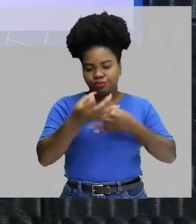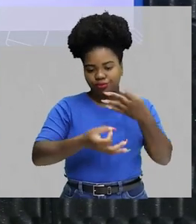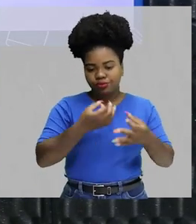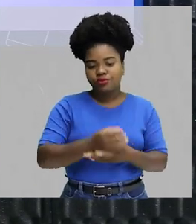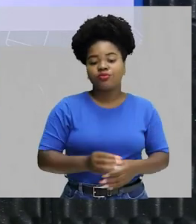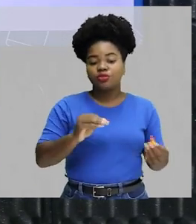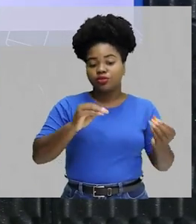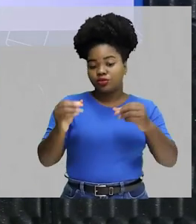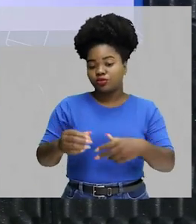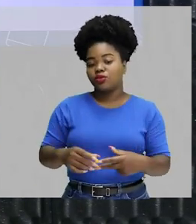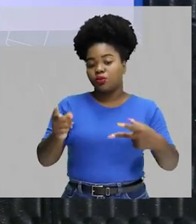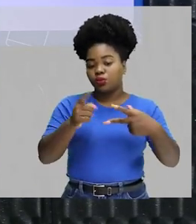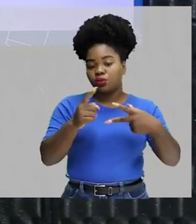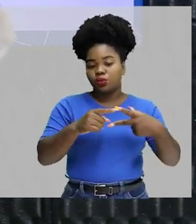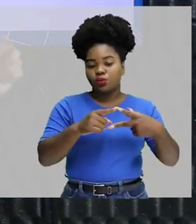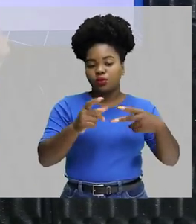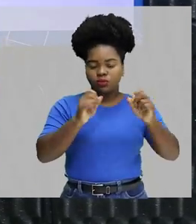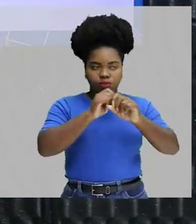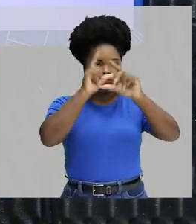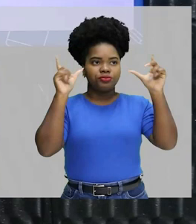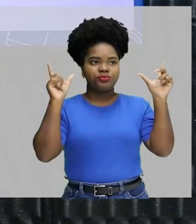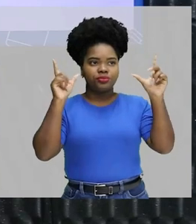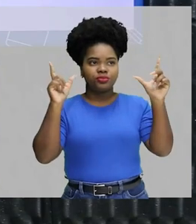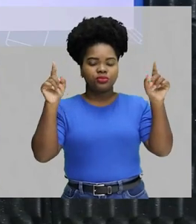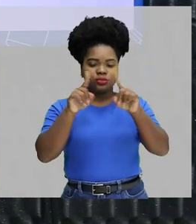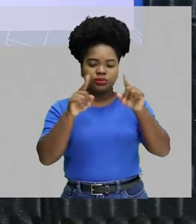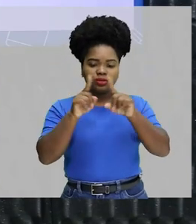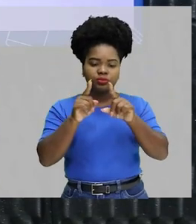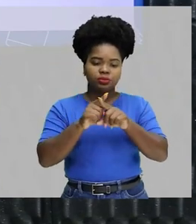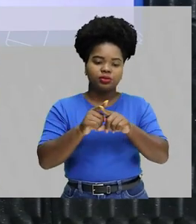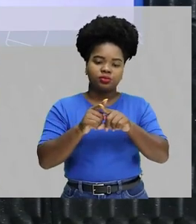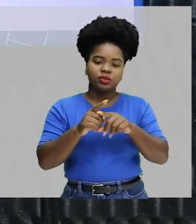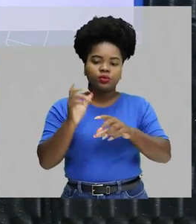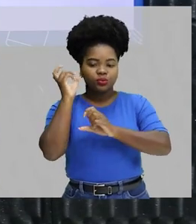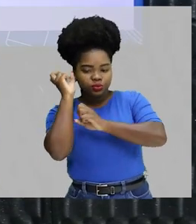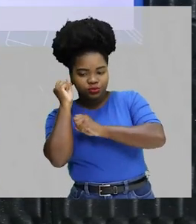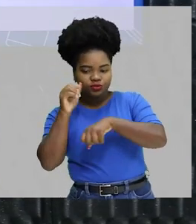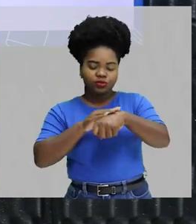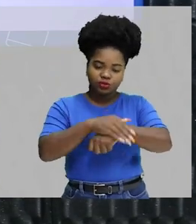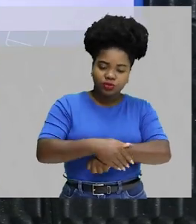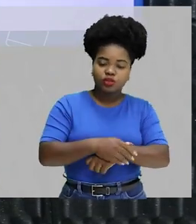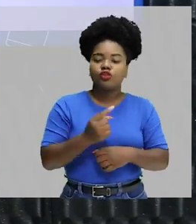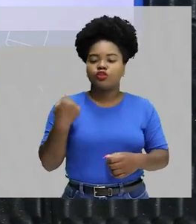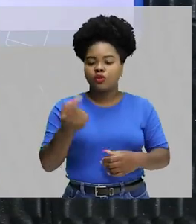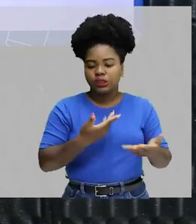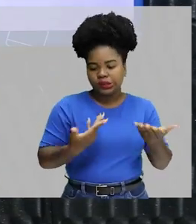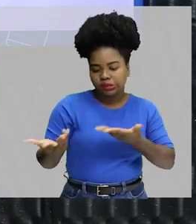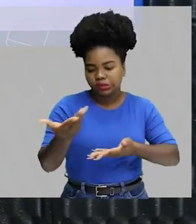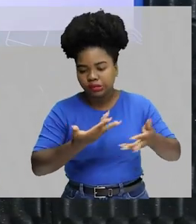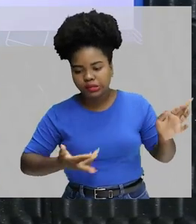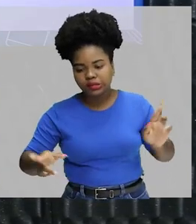do levantar ao deitar nós interagimos nós construímos